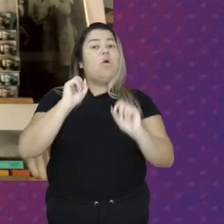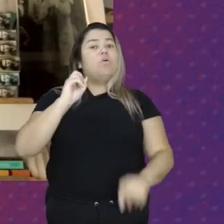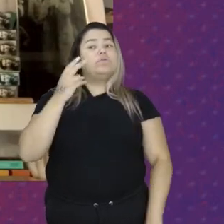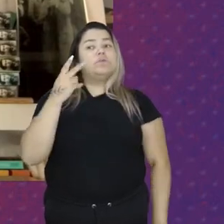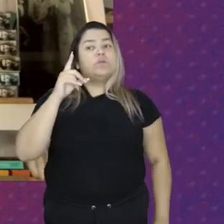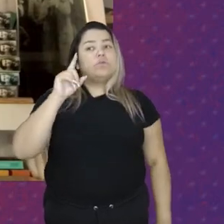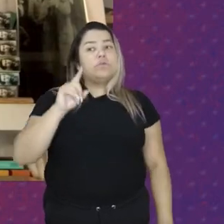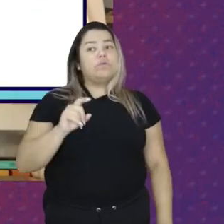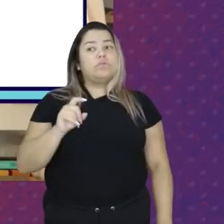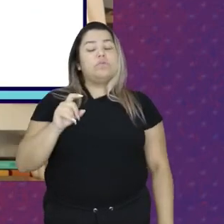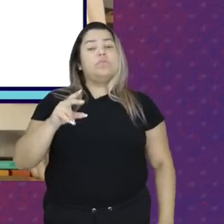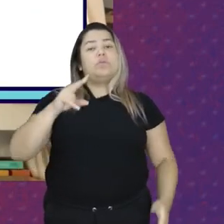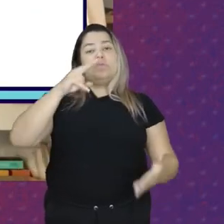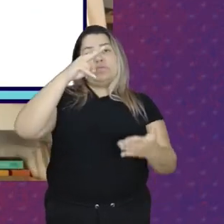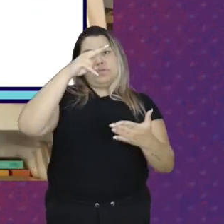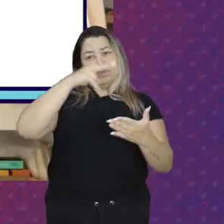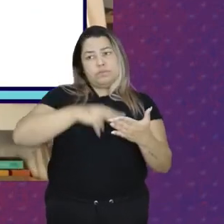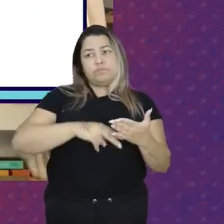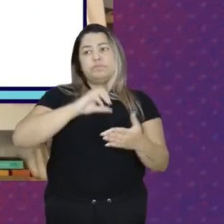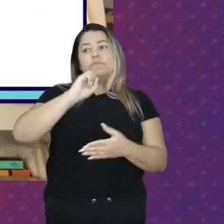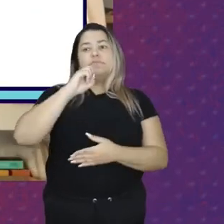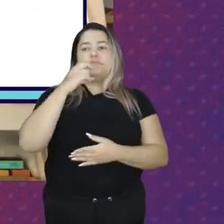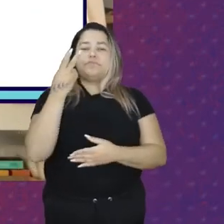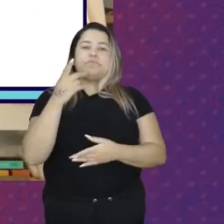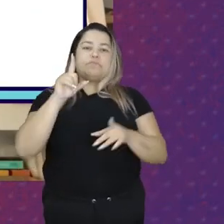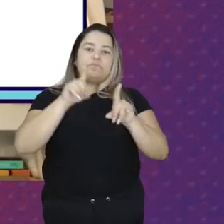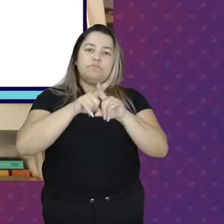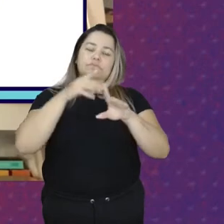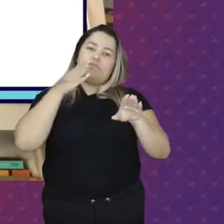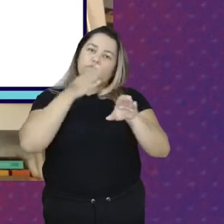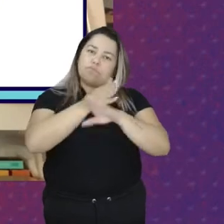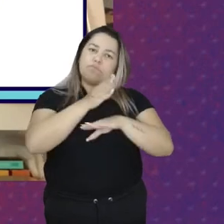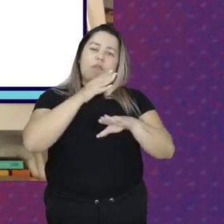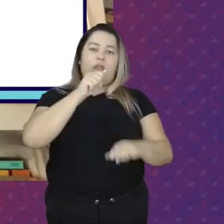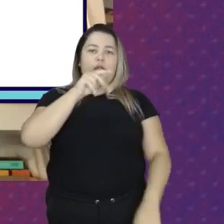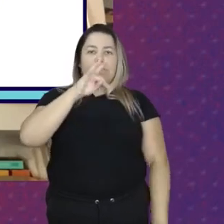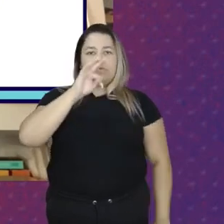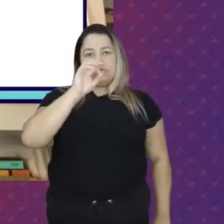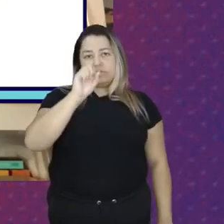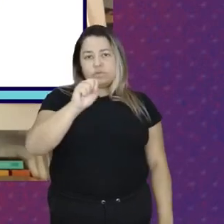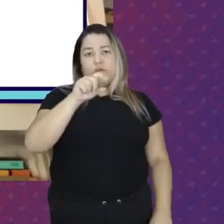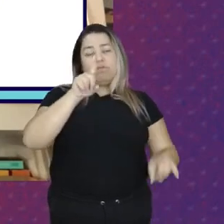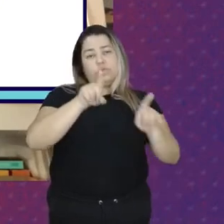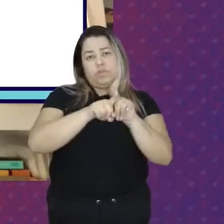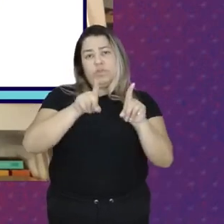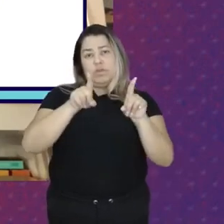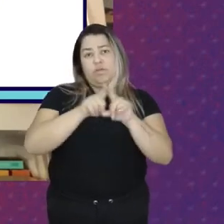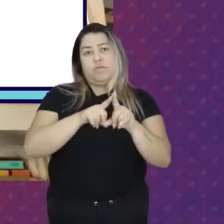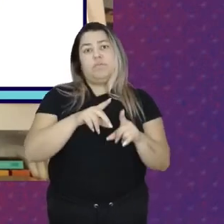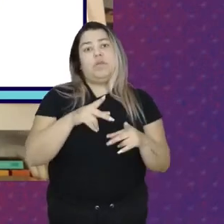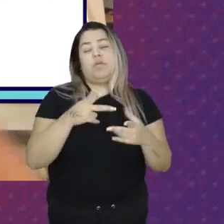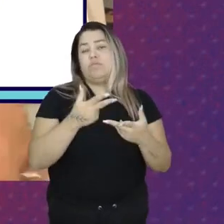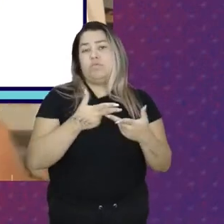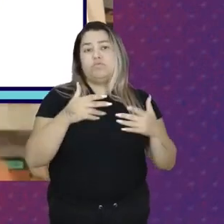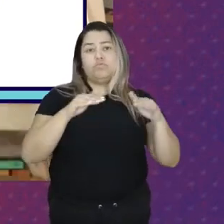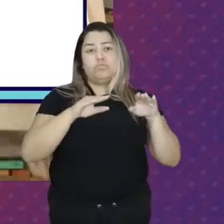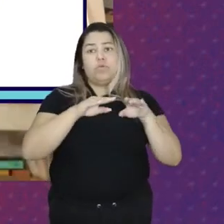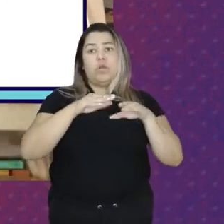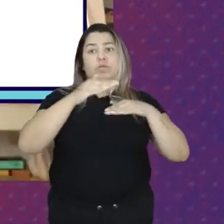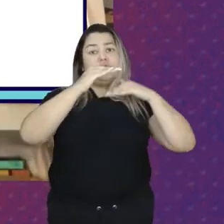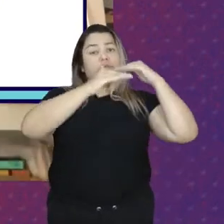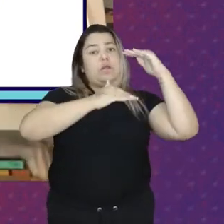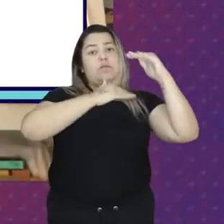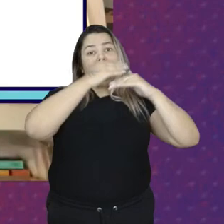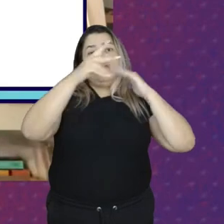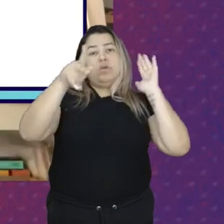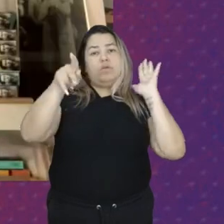por meio da leitura, seja por meio do acesso à arte, seja por meio da produção e do desenvolvimento da nossa